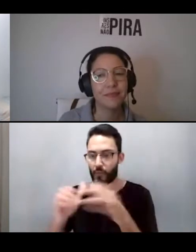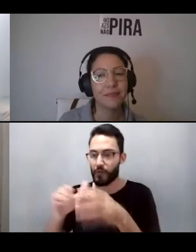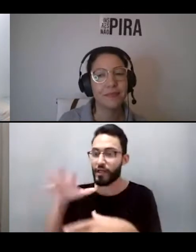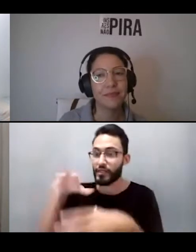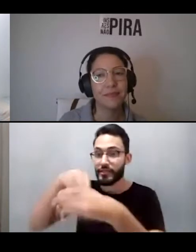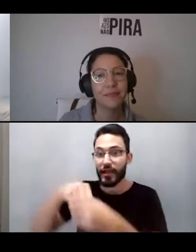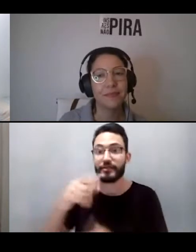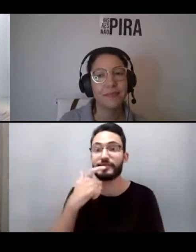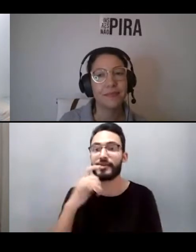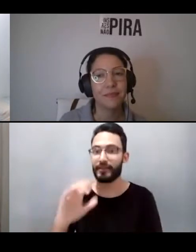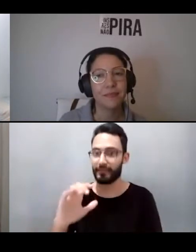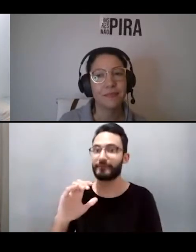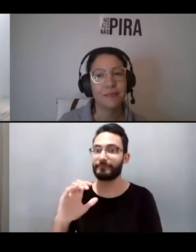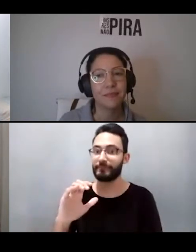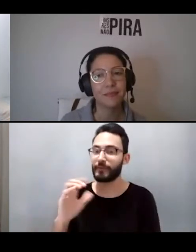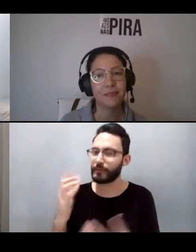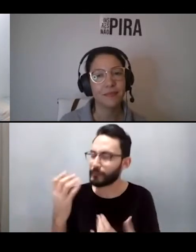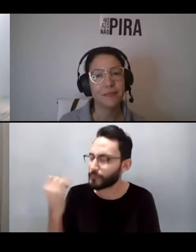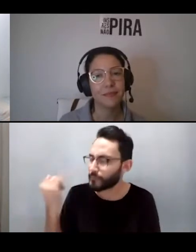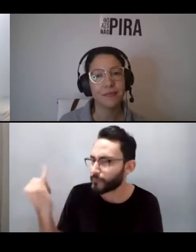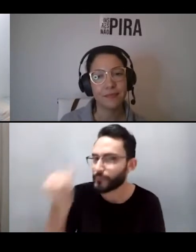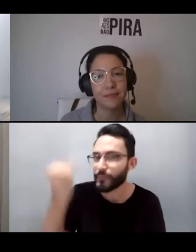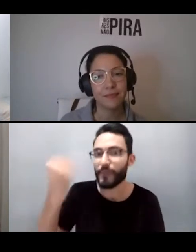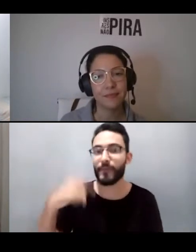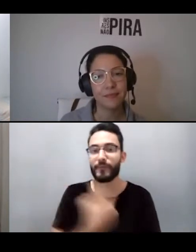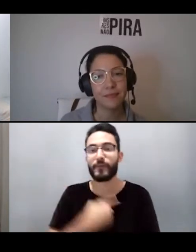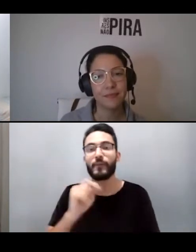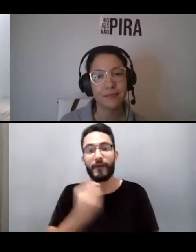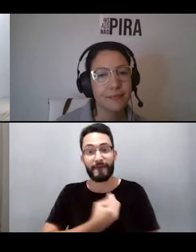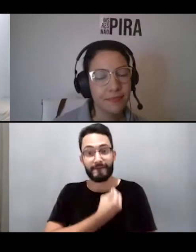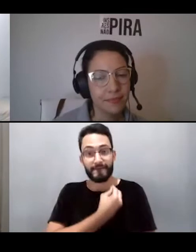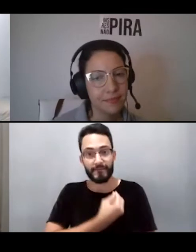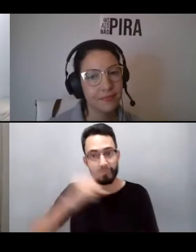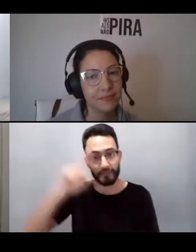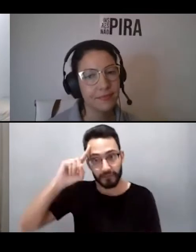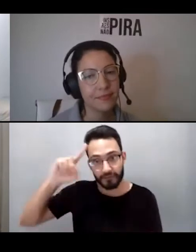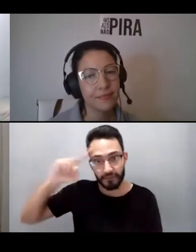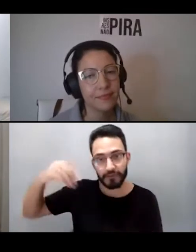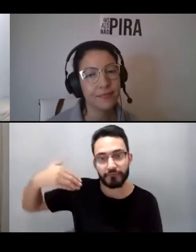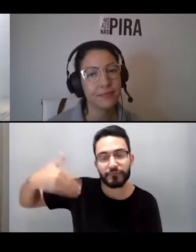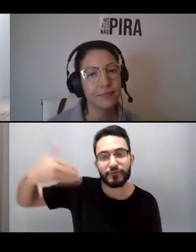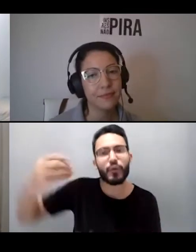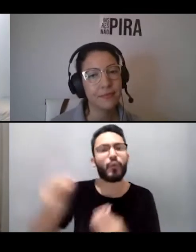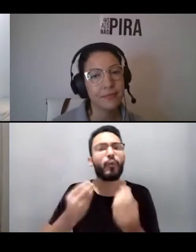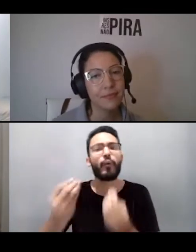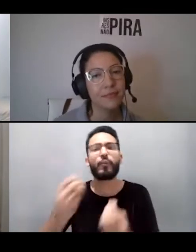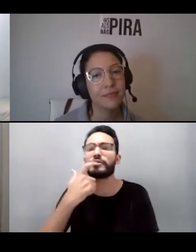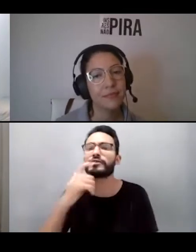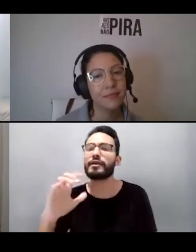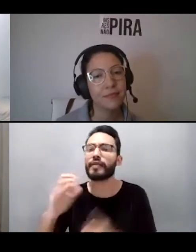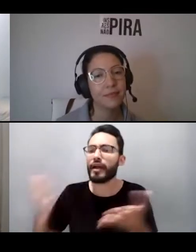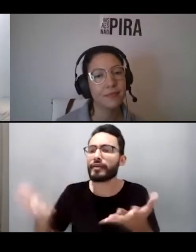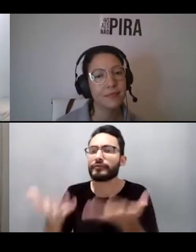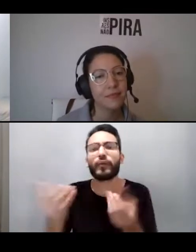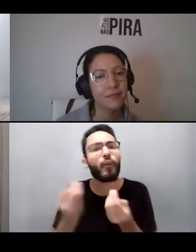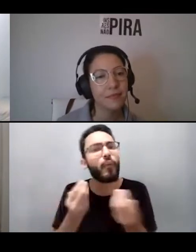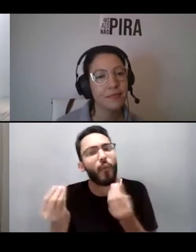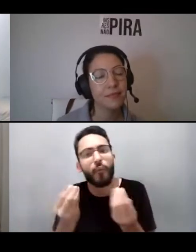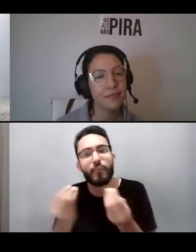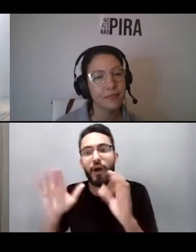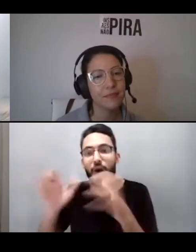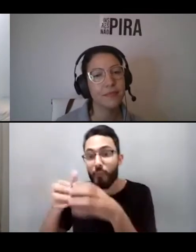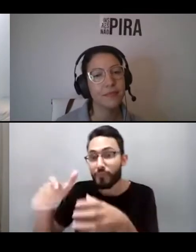C&T. É muito, né, o que a gente vive no dia a dia, como que a C&T incentiva, né, as comunidades